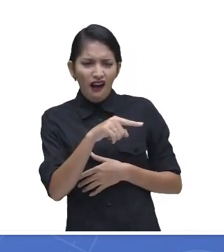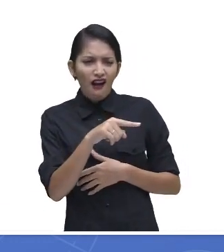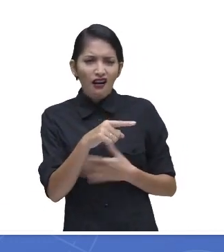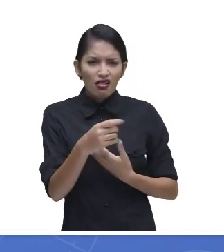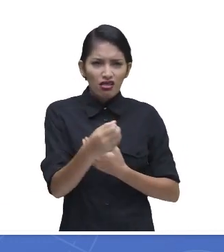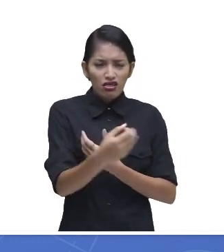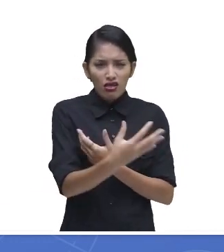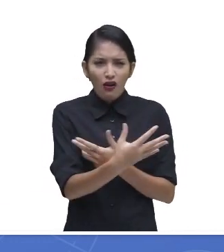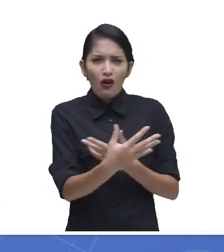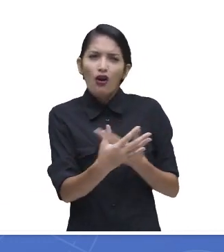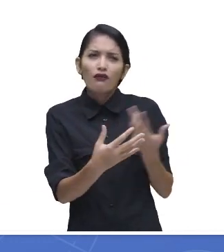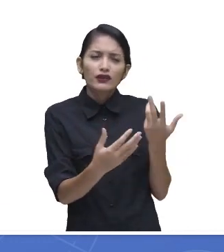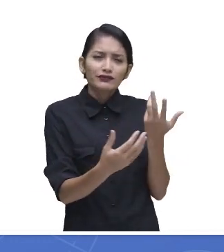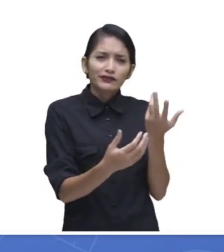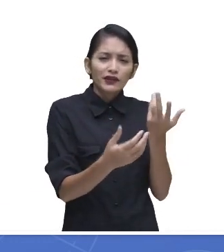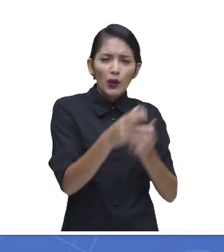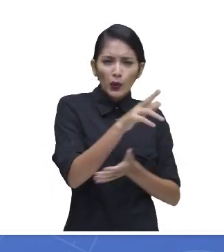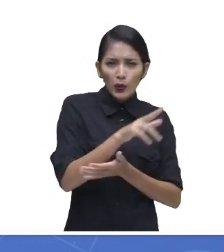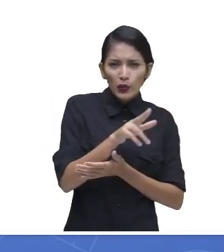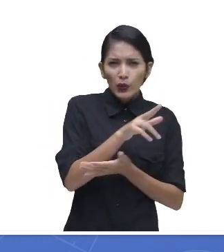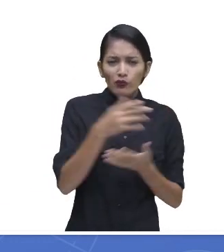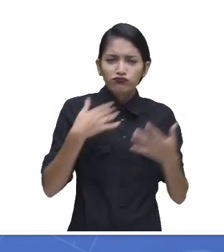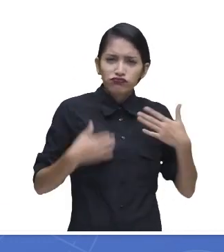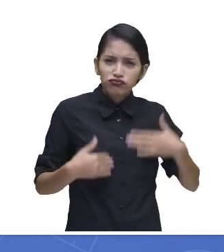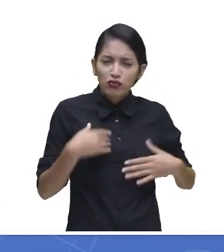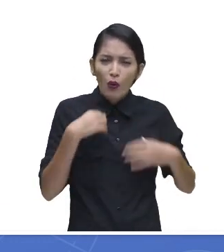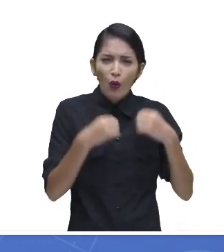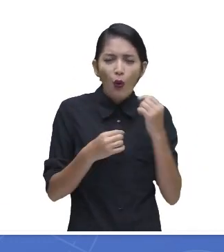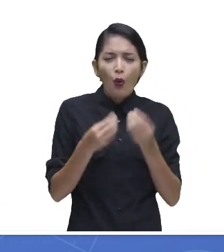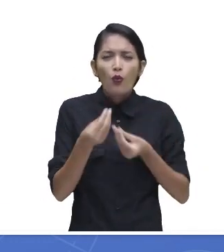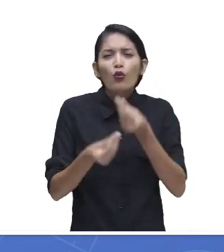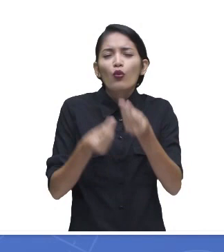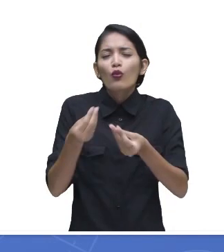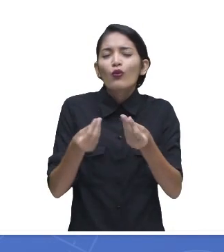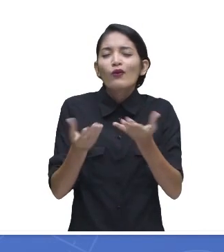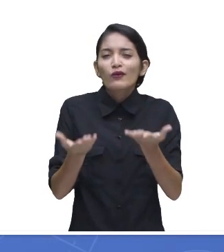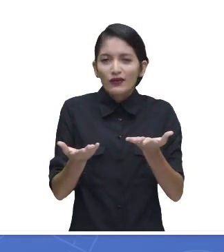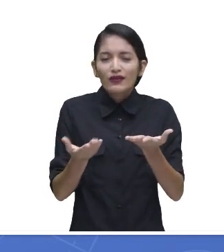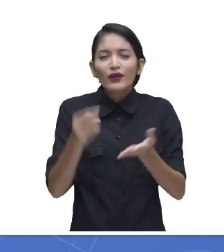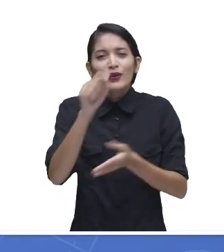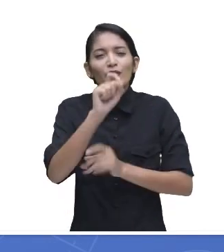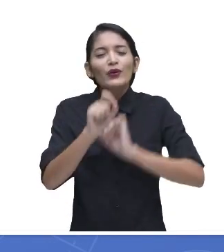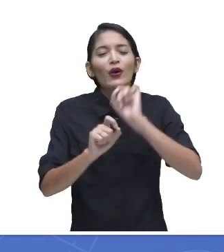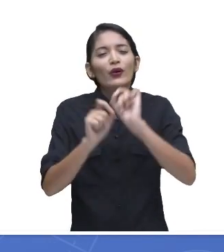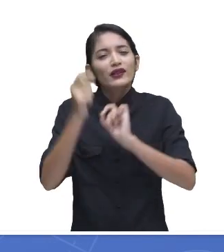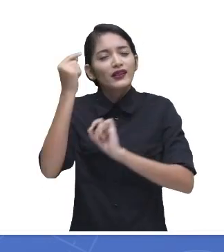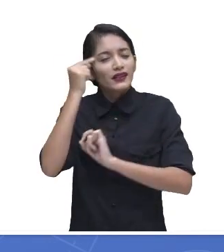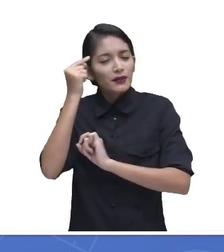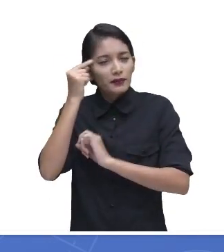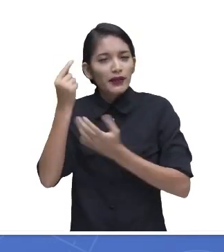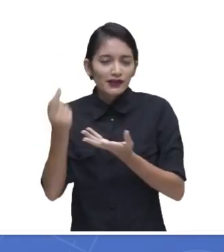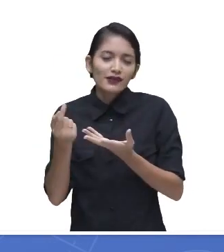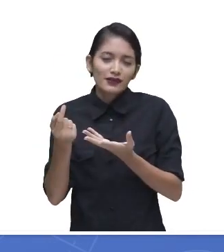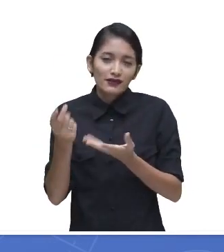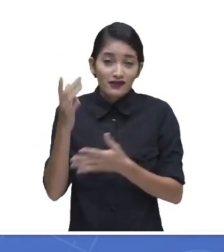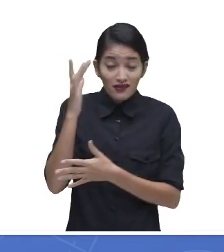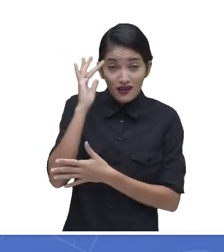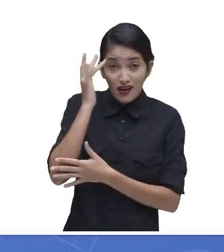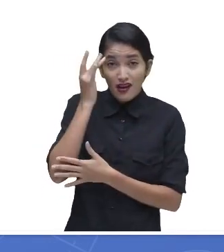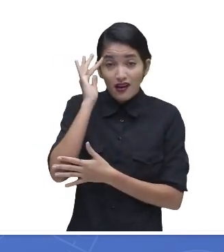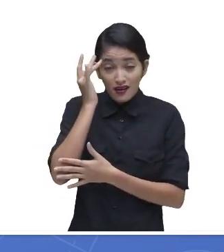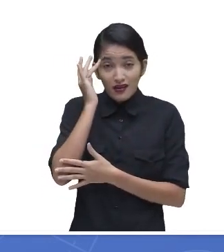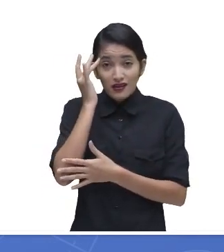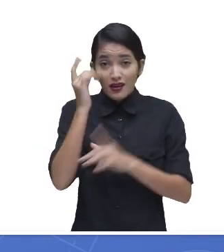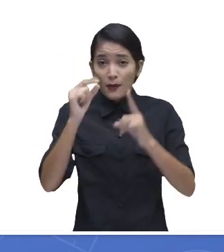Ele é moderninho, tal. Então, o que você pensa, o que você acha sobre